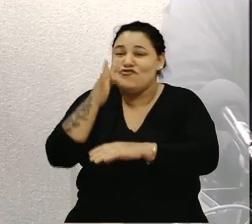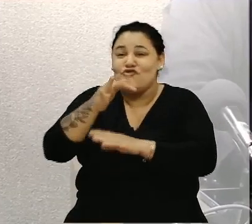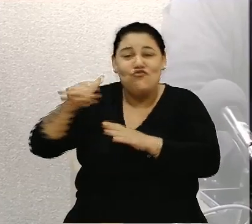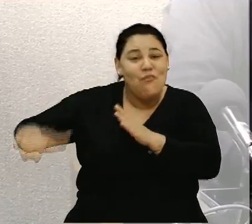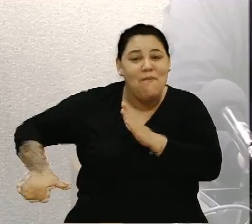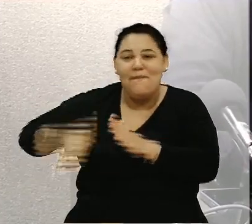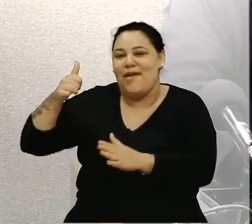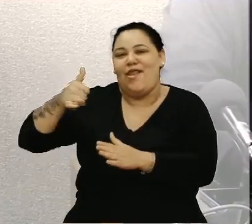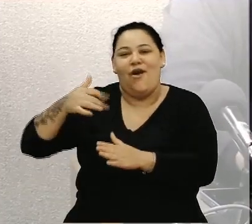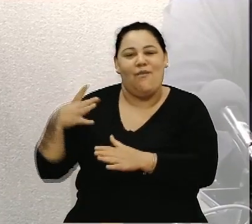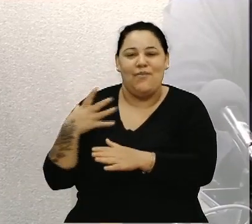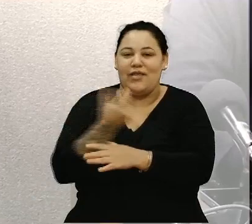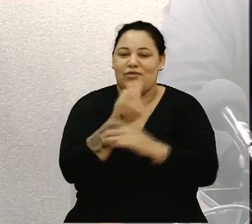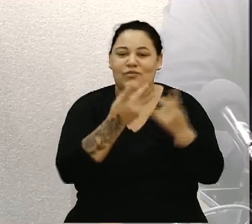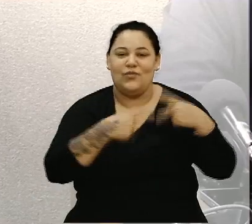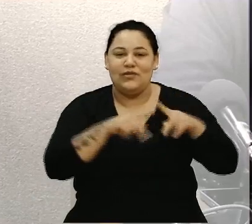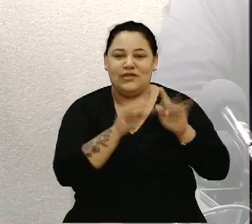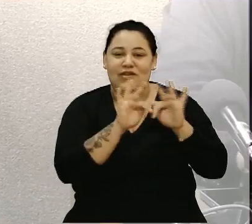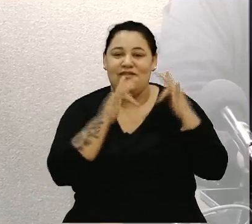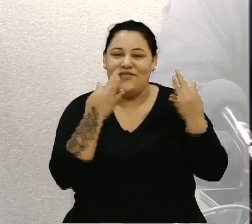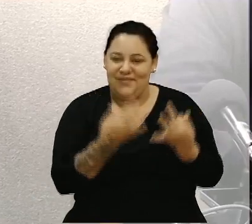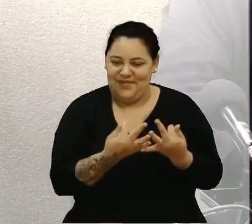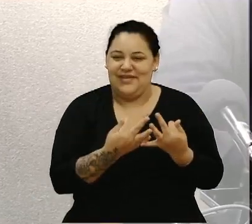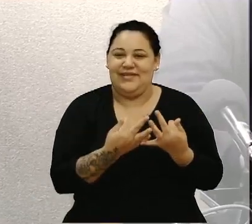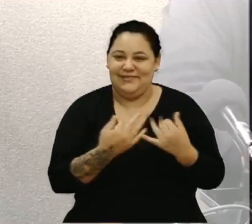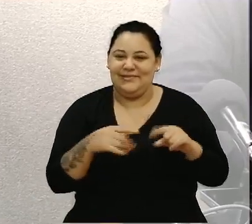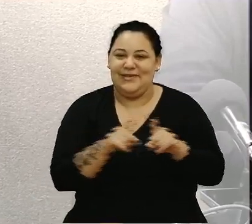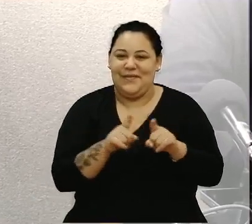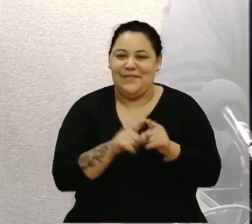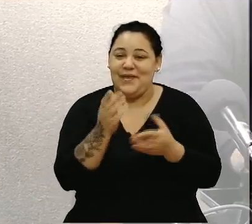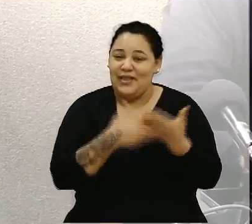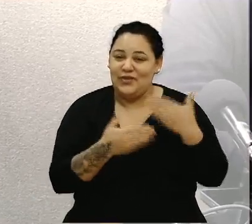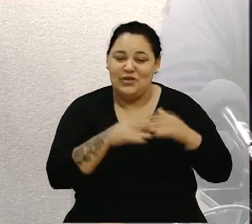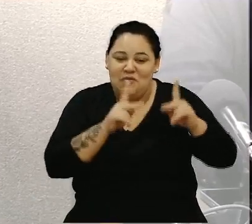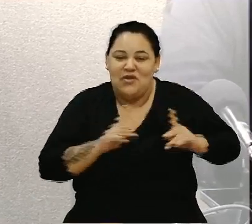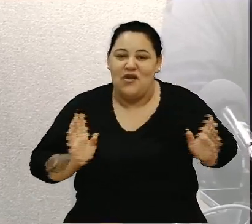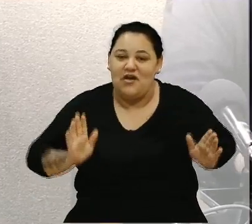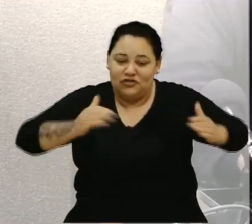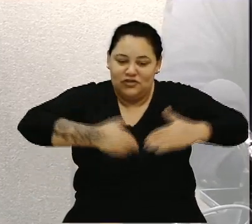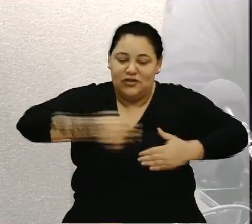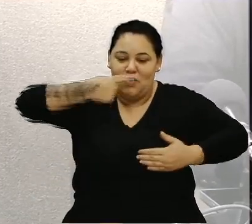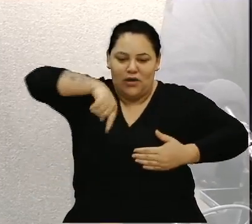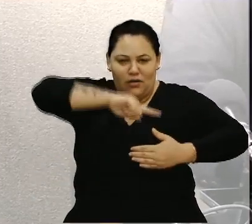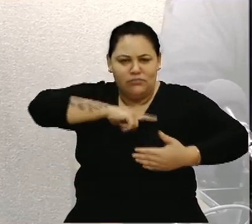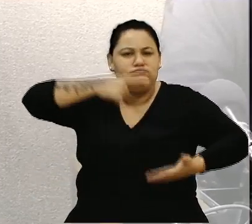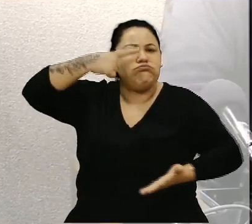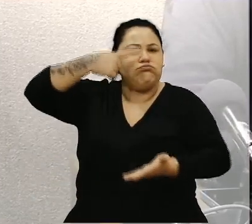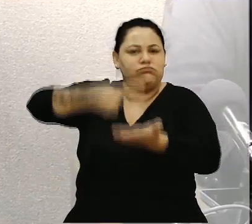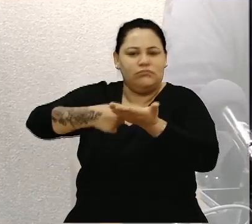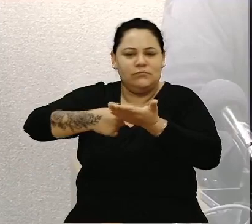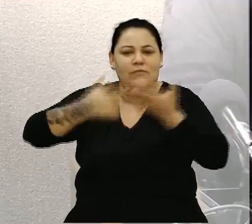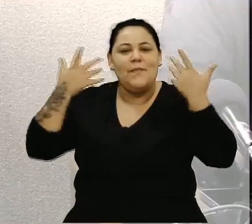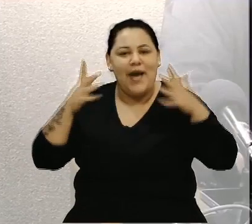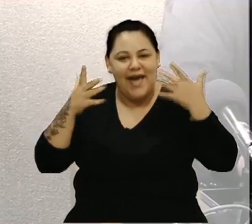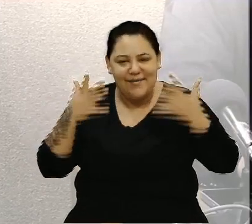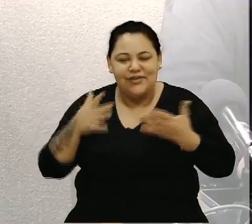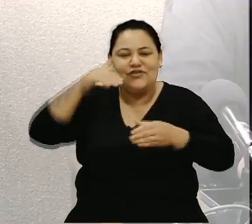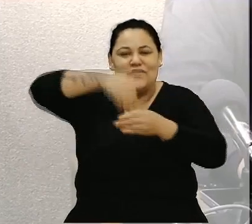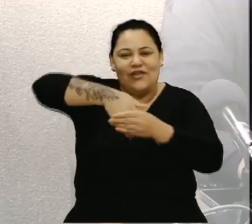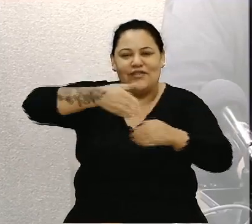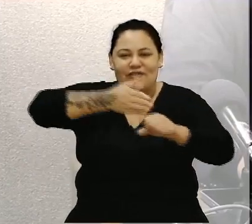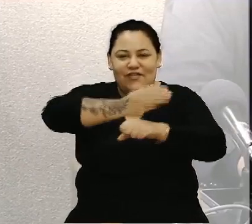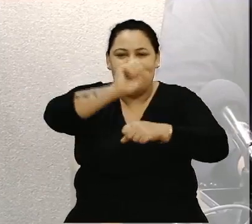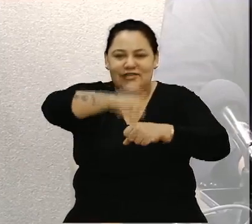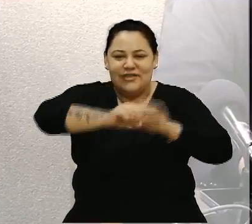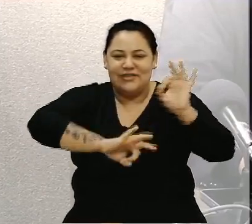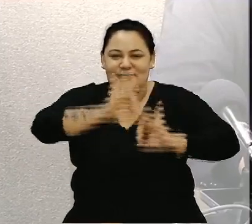melhor para todas essas famílias e para todas essas pessoas. Então, é nosso compromisso. Parabéns, vereador. Estaremos votando favorável a esse